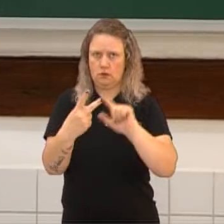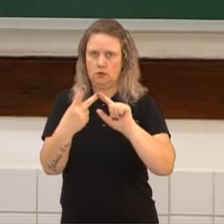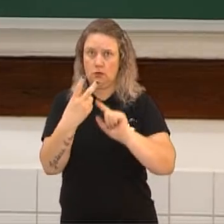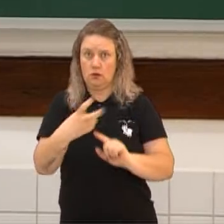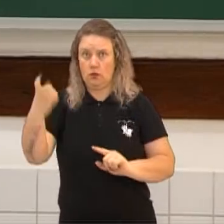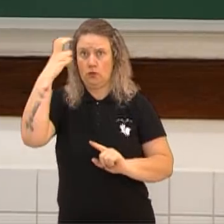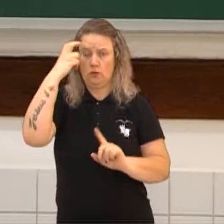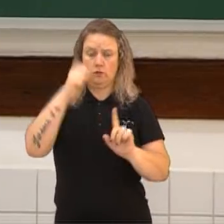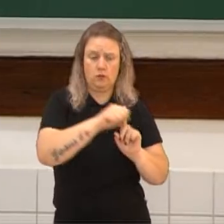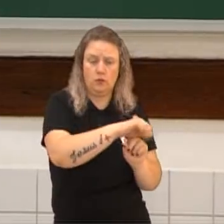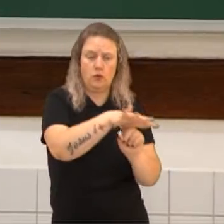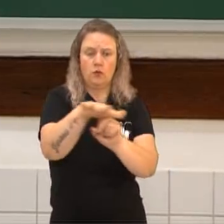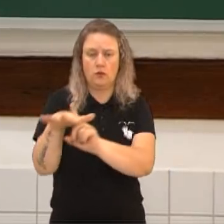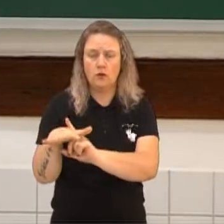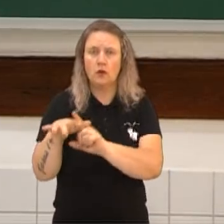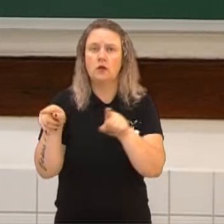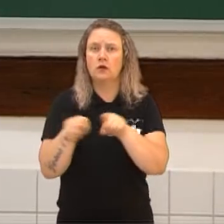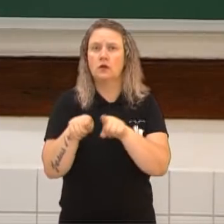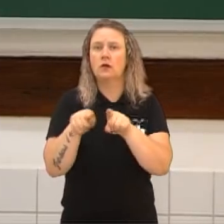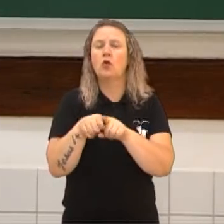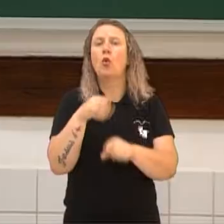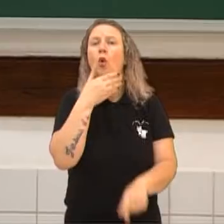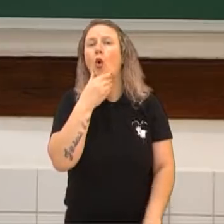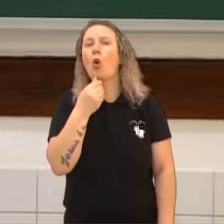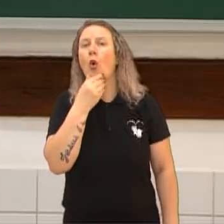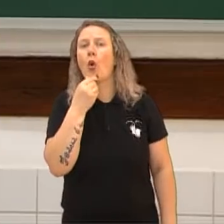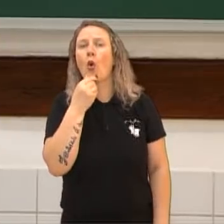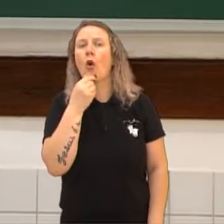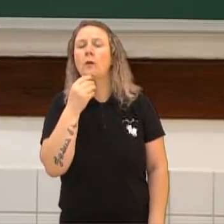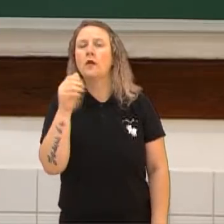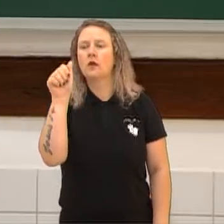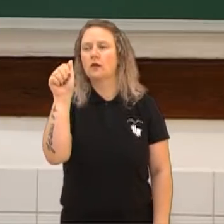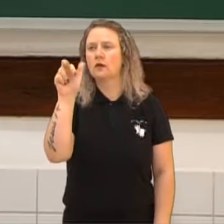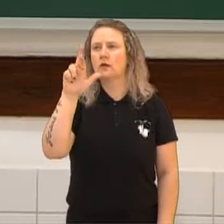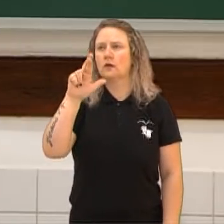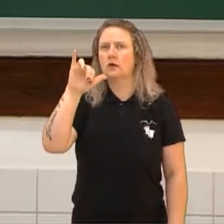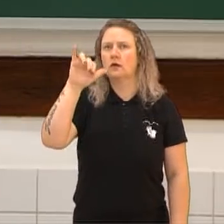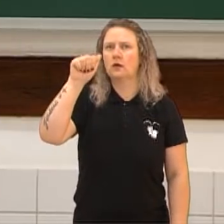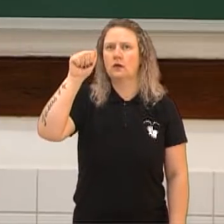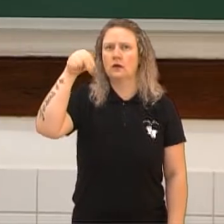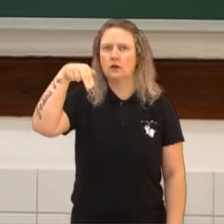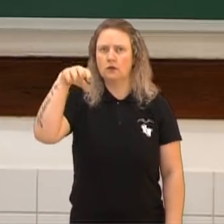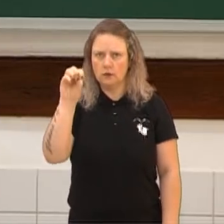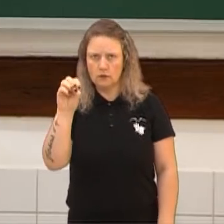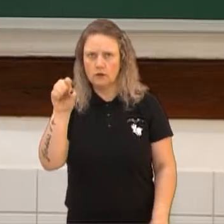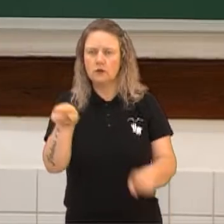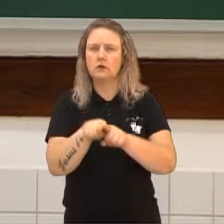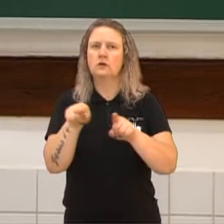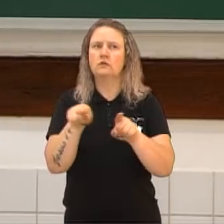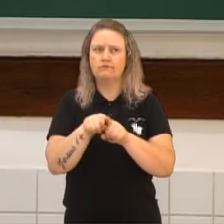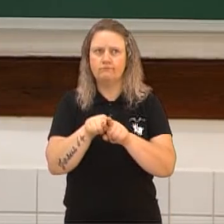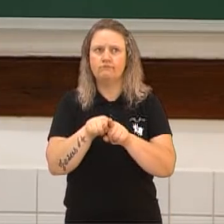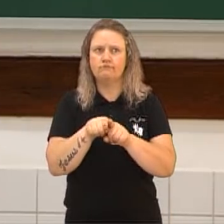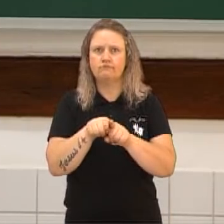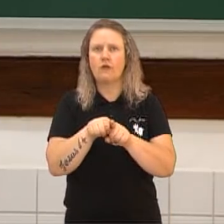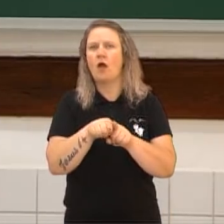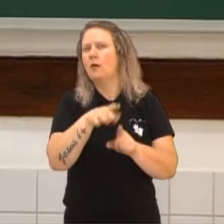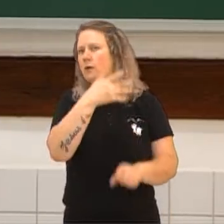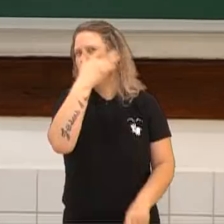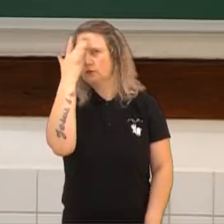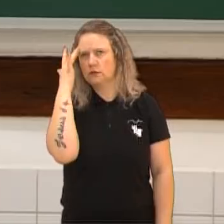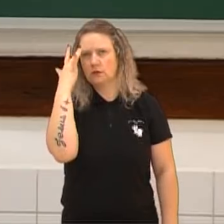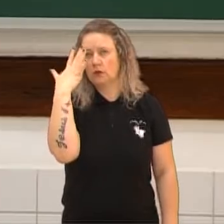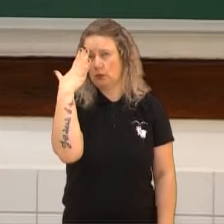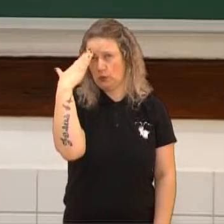Falamos um pouquinho sobre o Ariano Suassuna, né, que foi o idealizador do movimento armorial, que é um artista bem